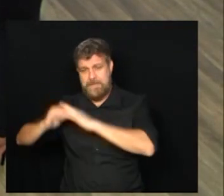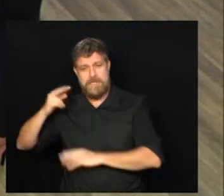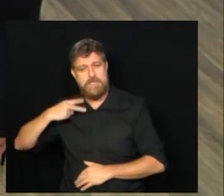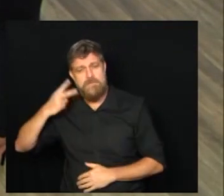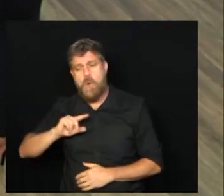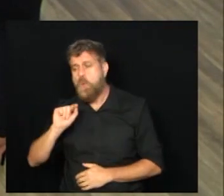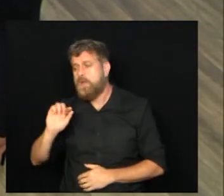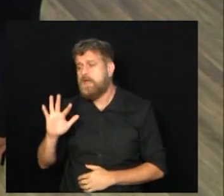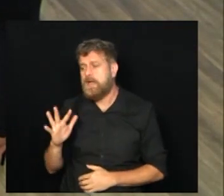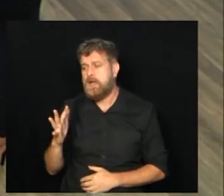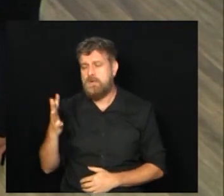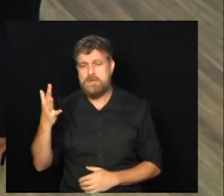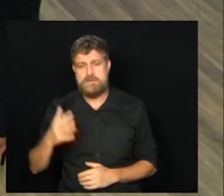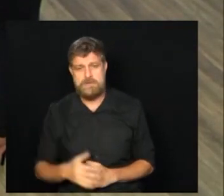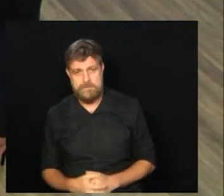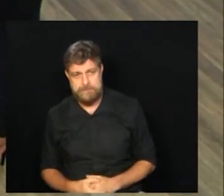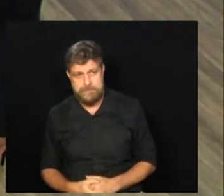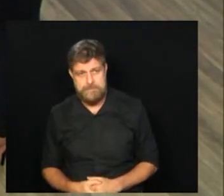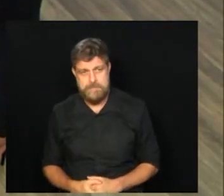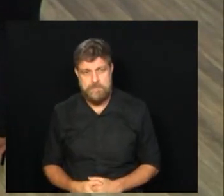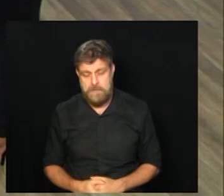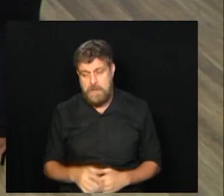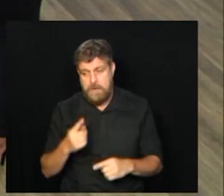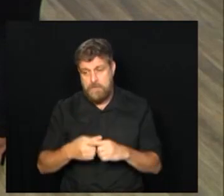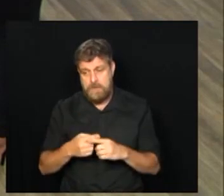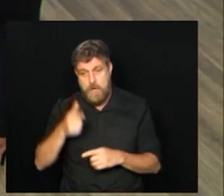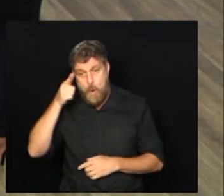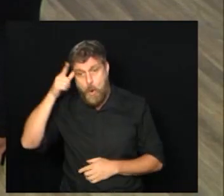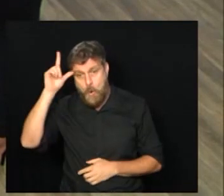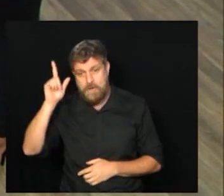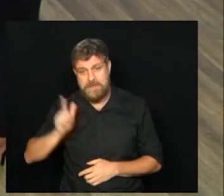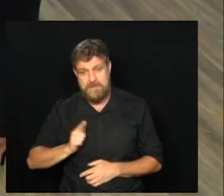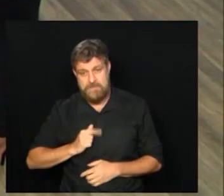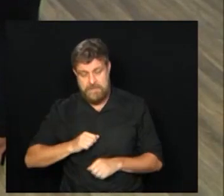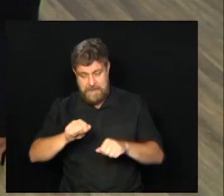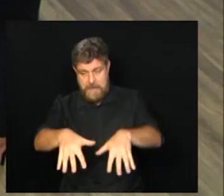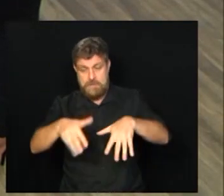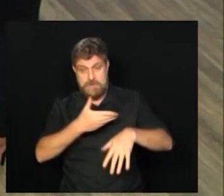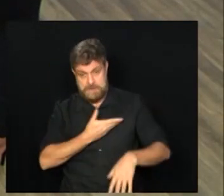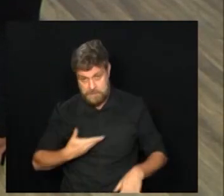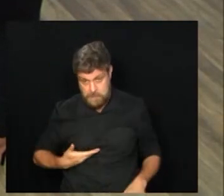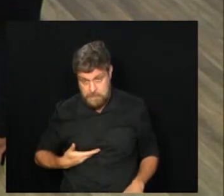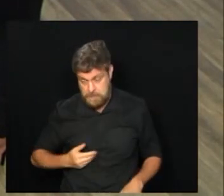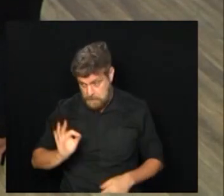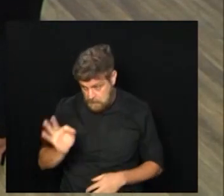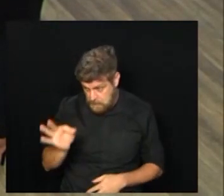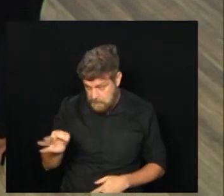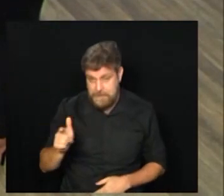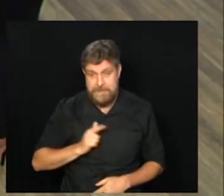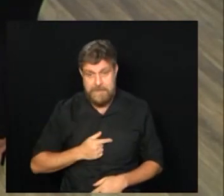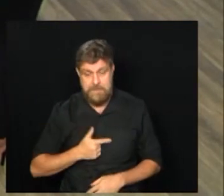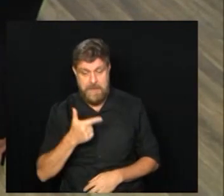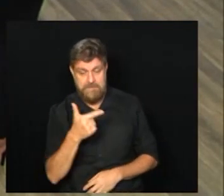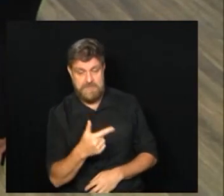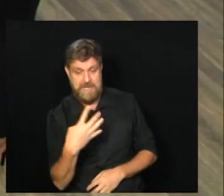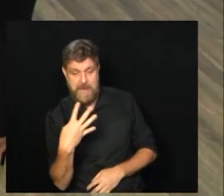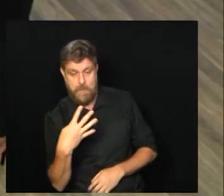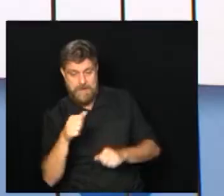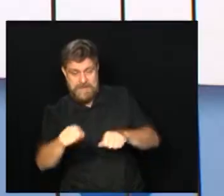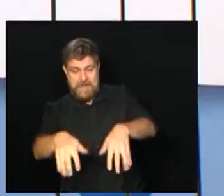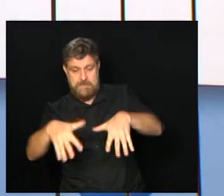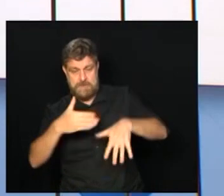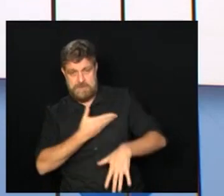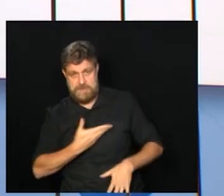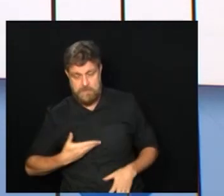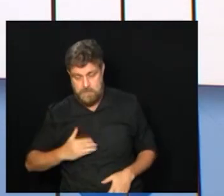do que acontece aqui na Câmara de Campinas, até porque ontem foi dia de audiência pública. Nós tivemos a 24ª